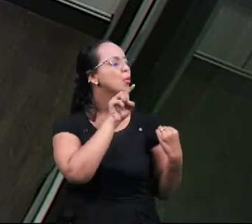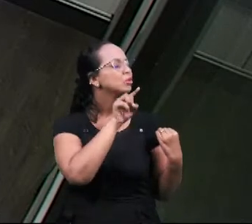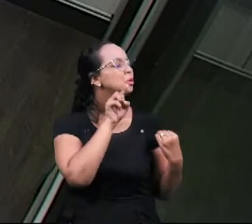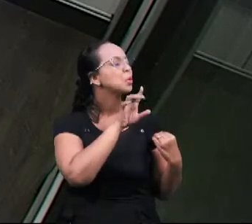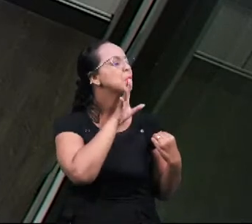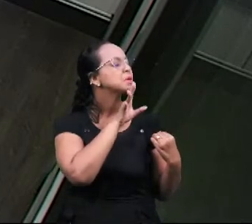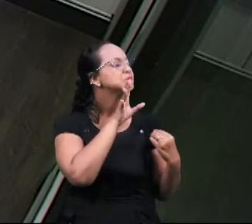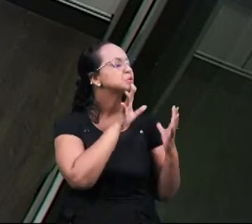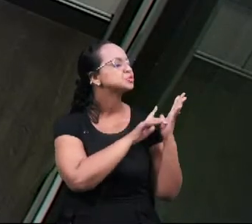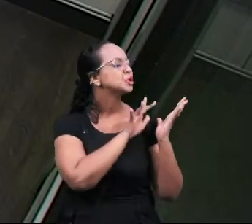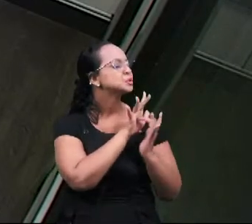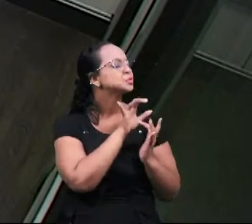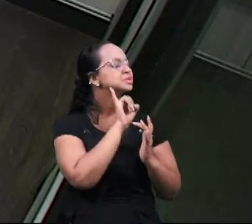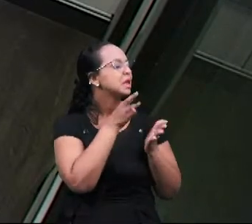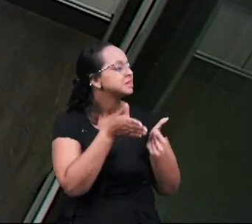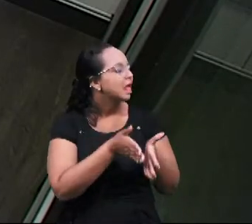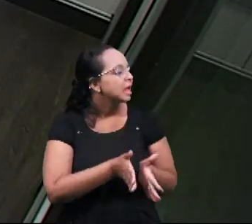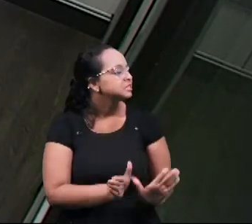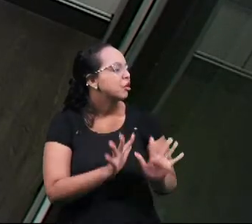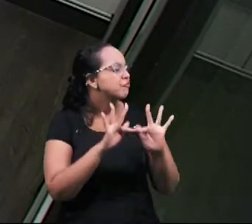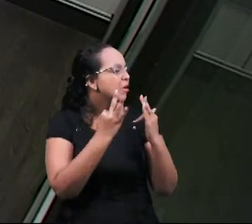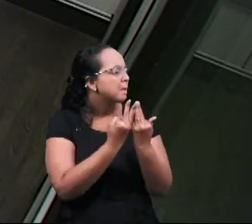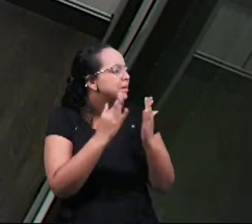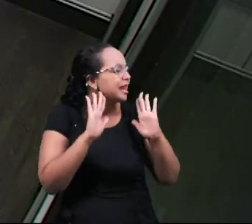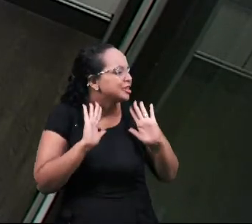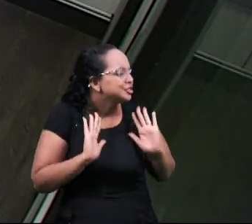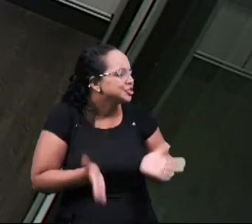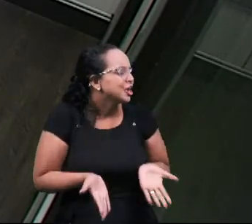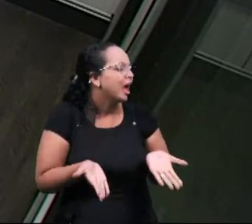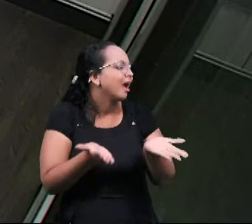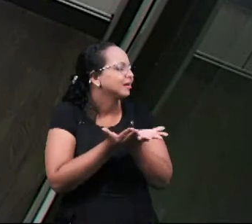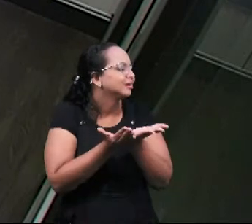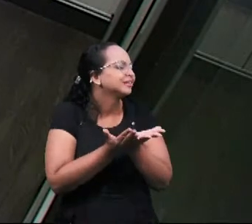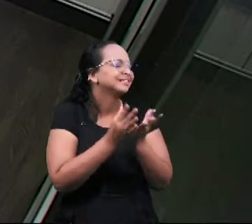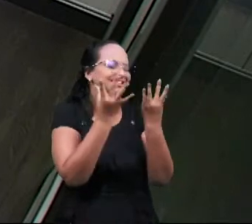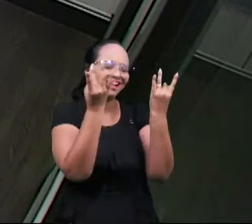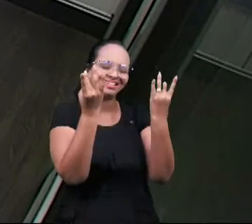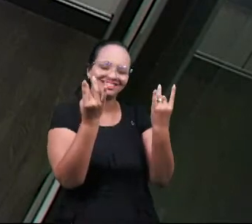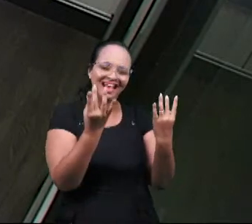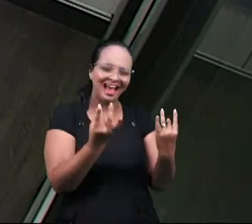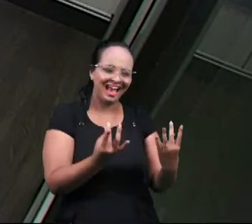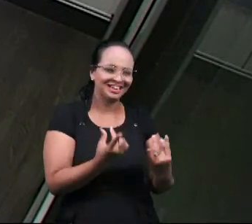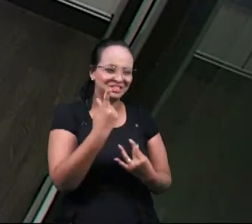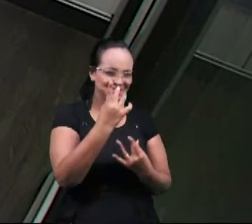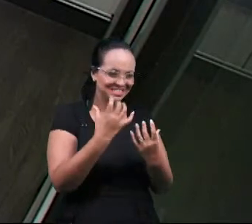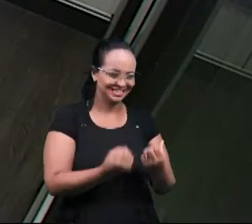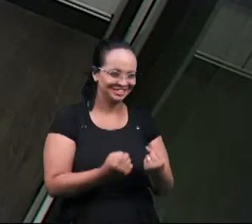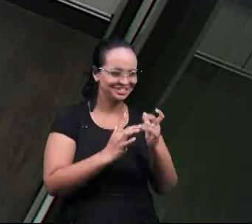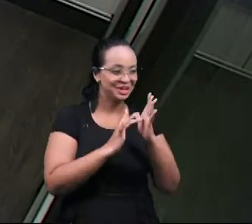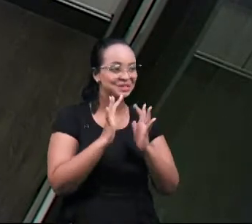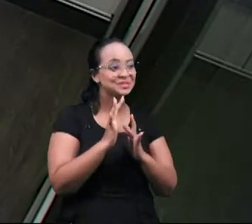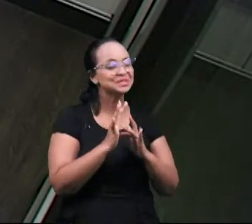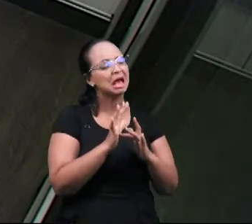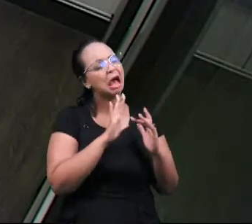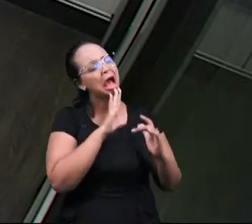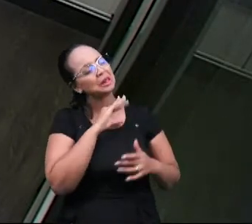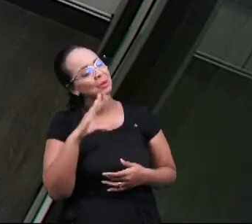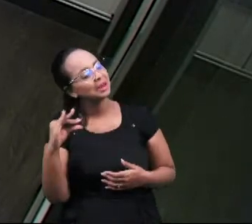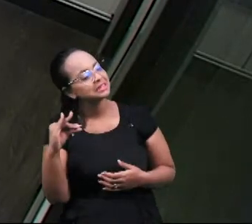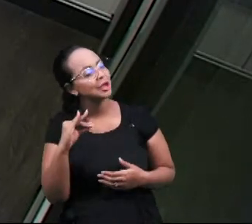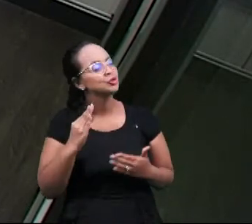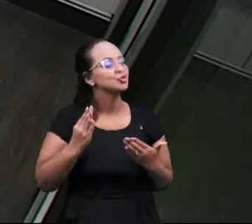pastor nasceu num lar evangélico, nos conte, pode falar todos os detalhes da sua conversão. Foi quando era um adolescente,